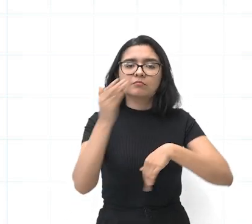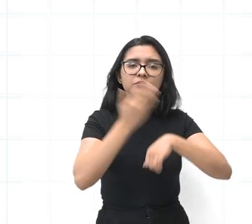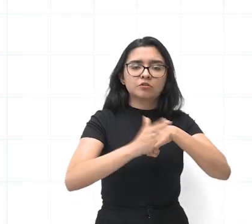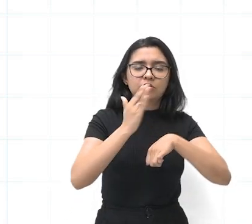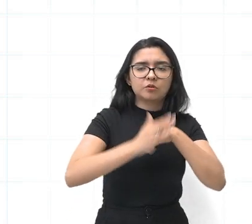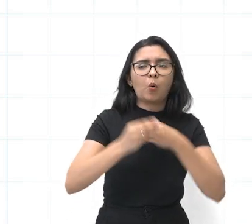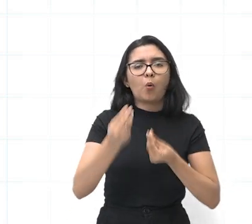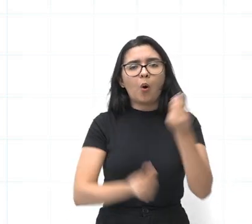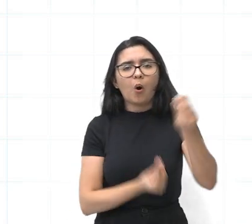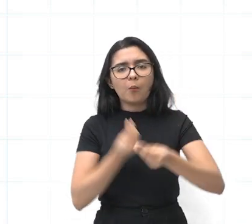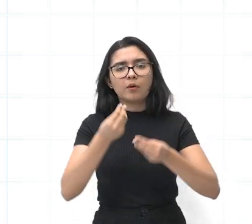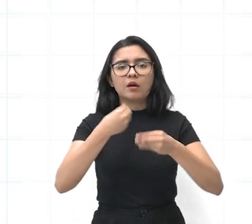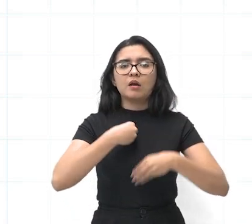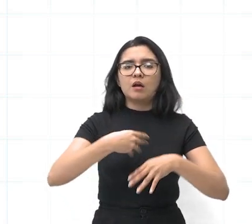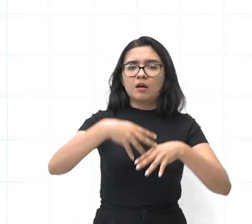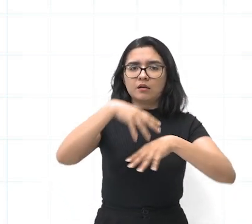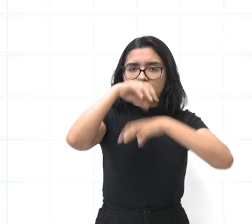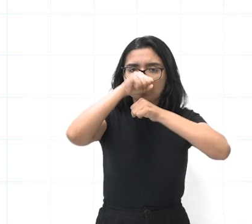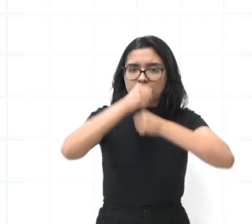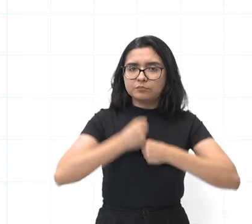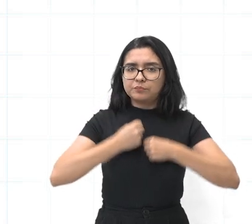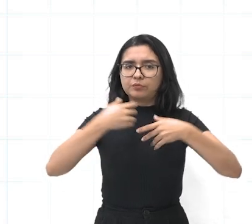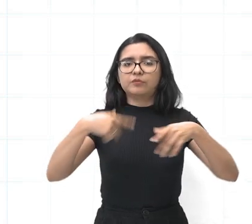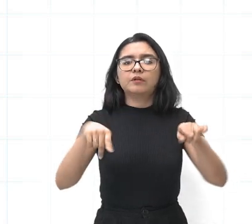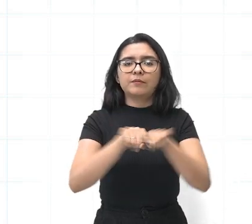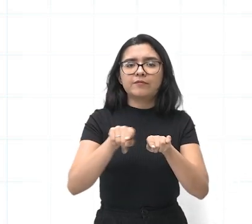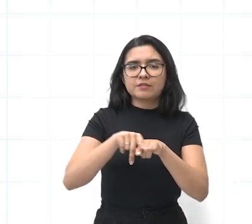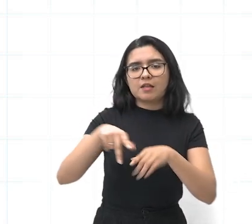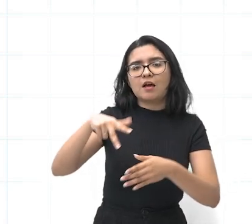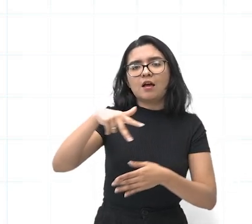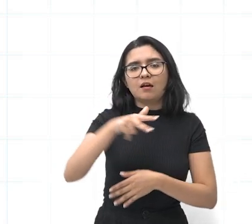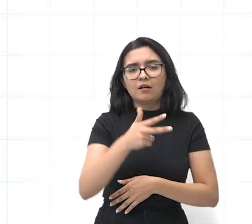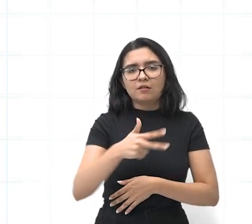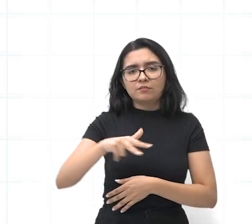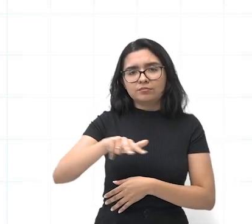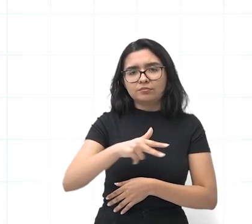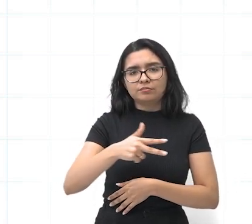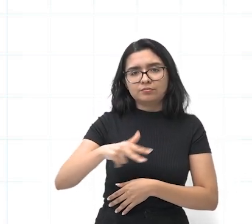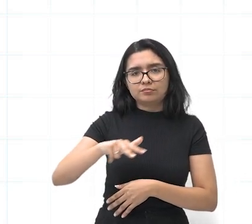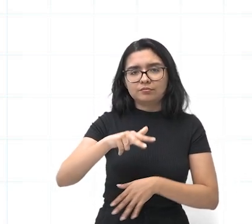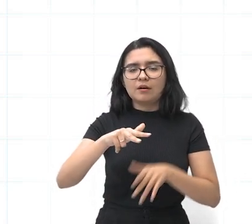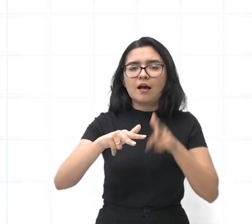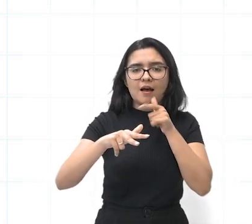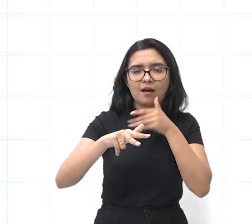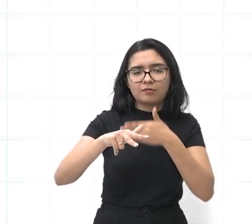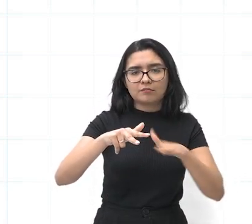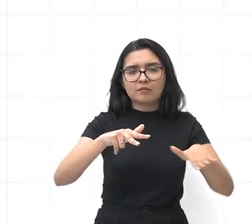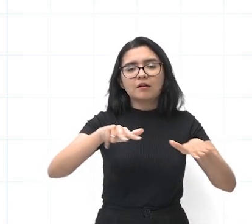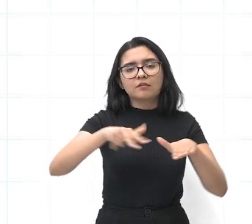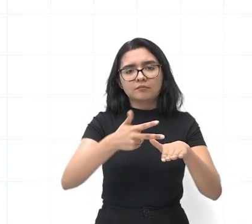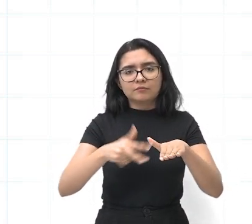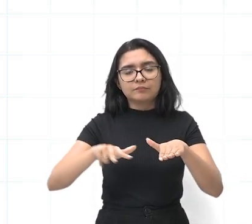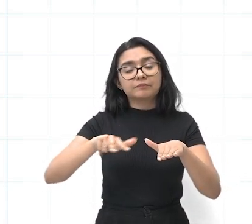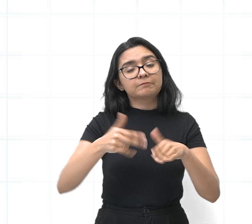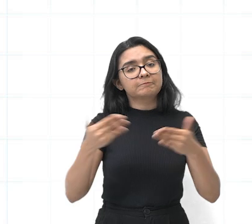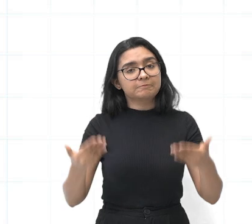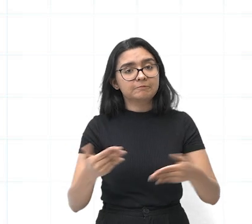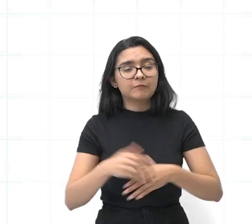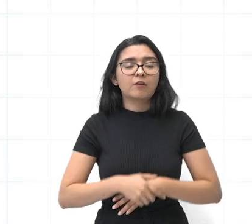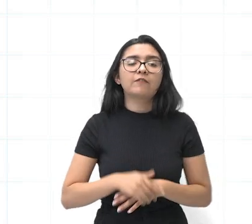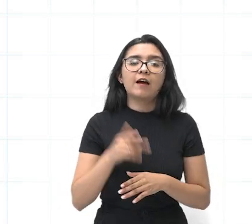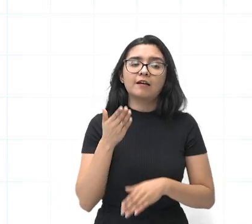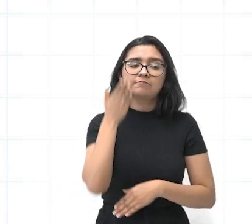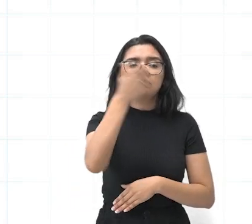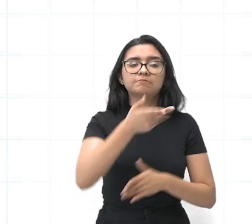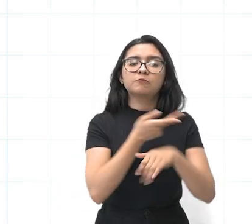atividades respiratórias, vai ensinar a flutuar, então tem um passo a passo. Então já saiba, já vá procurar esse